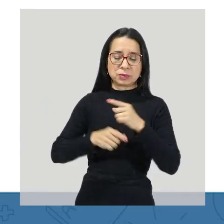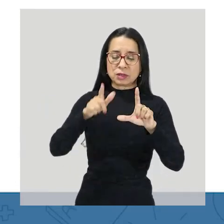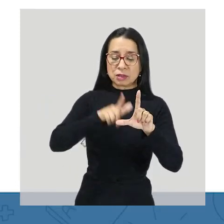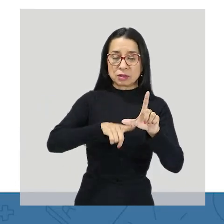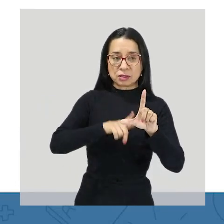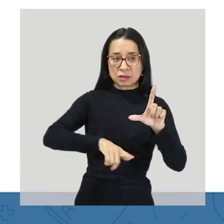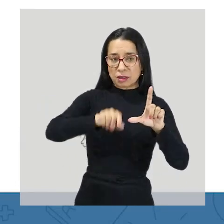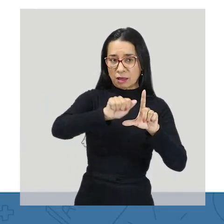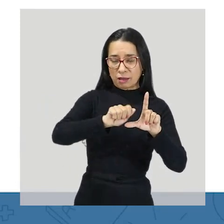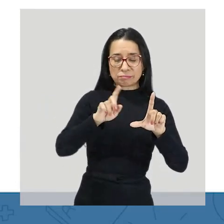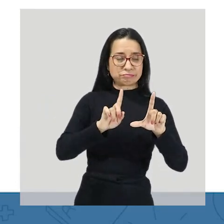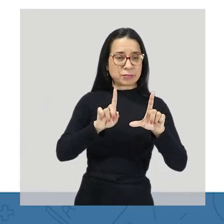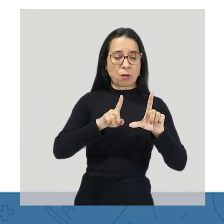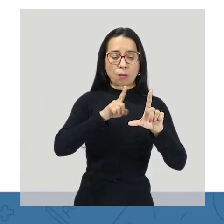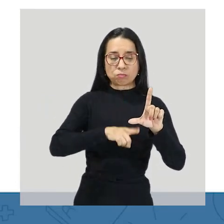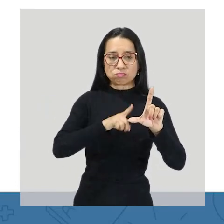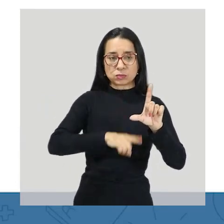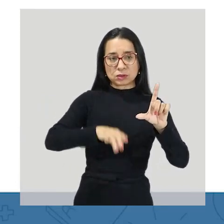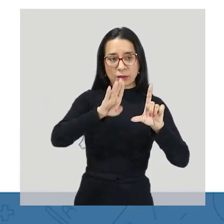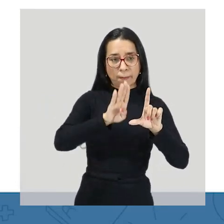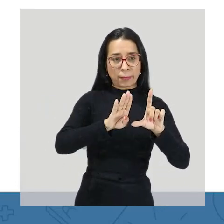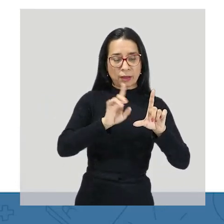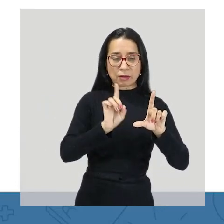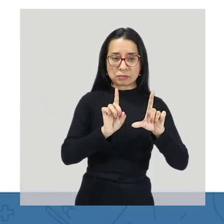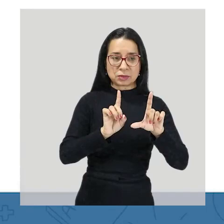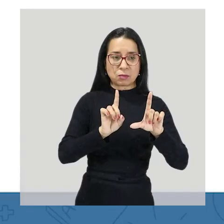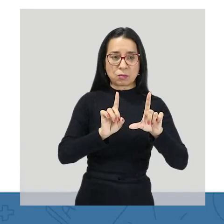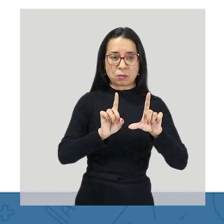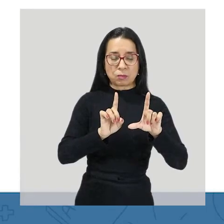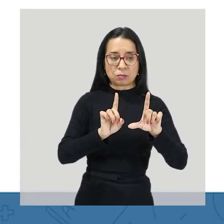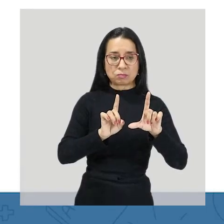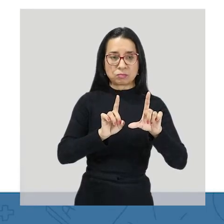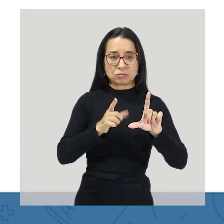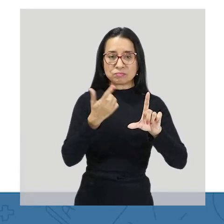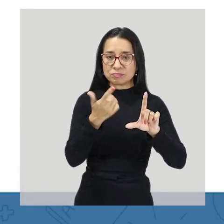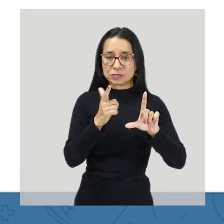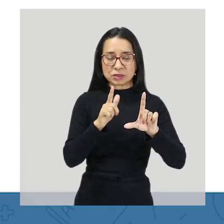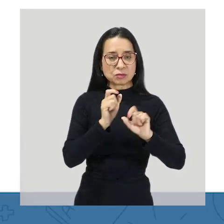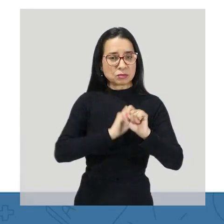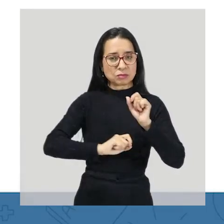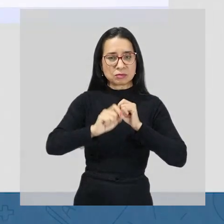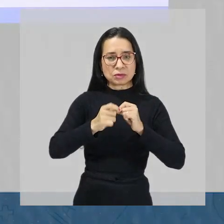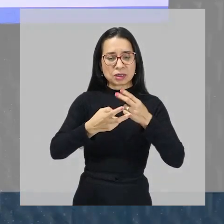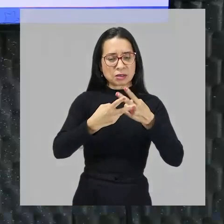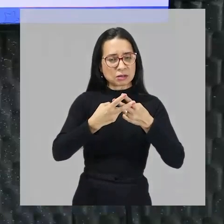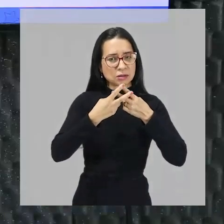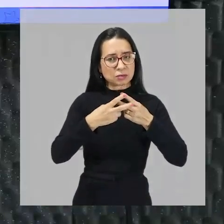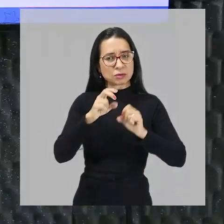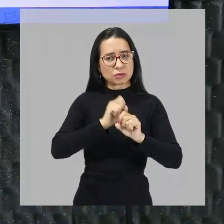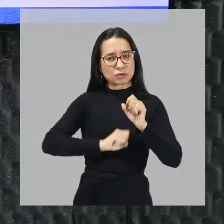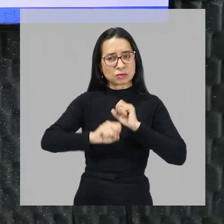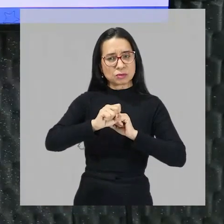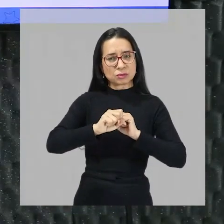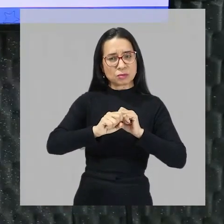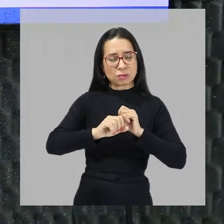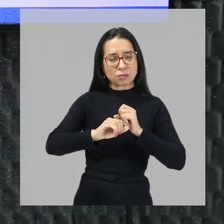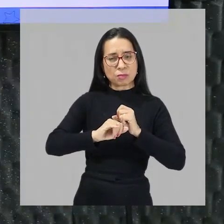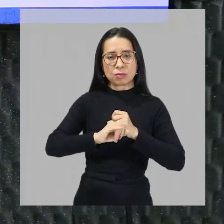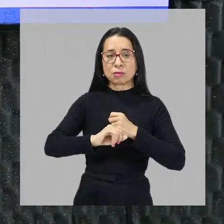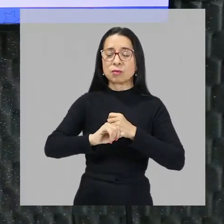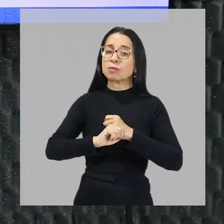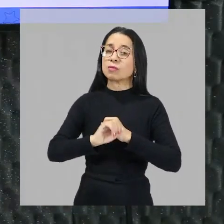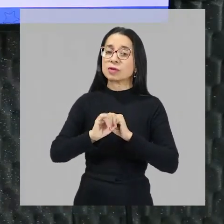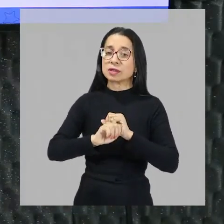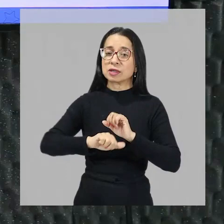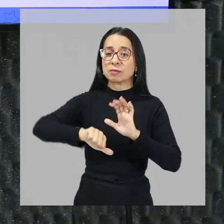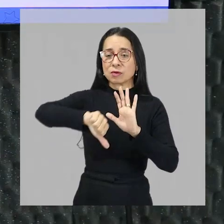Detenção de lideranças populares? Não. Você não tem, evidentemente, essas prisões por crimes como subversão.